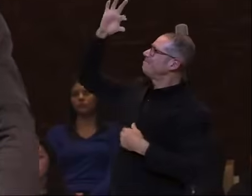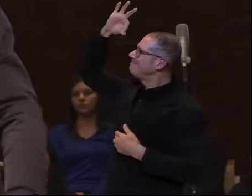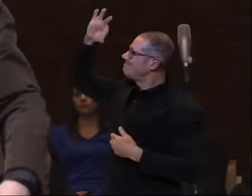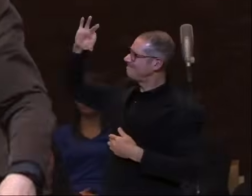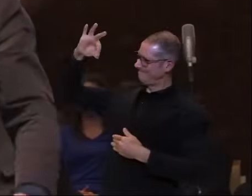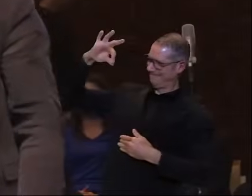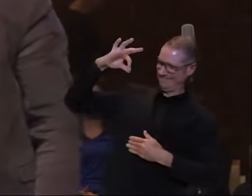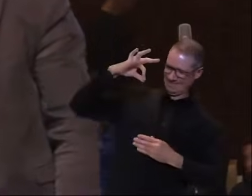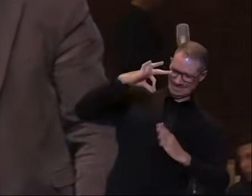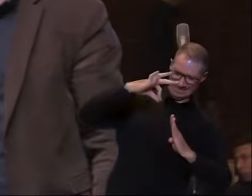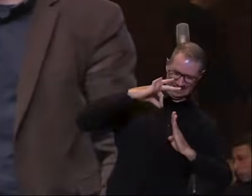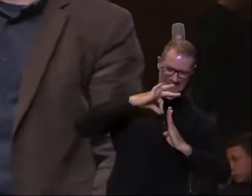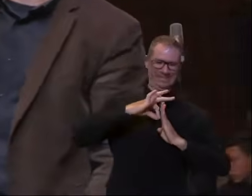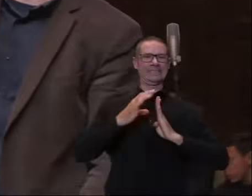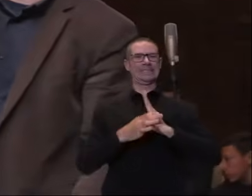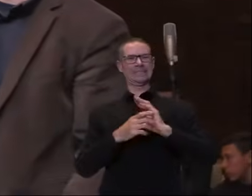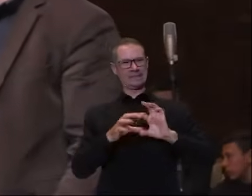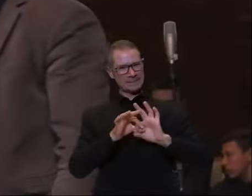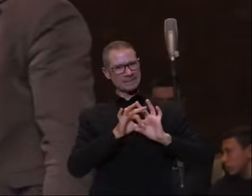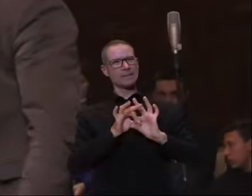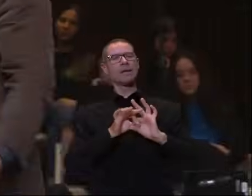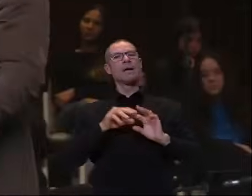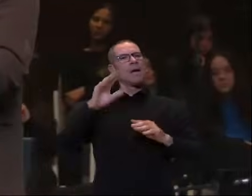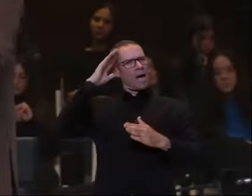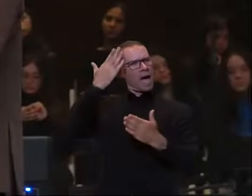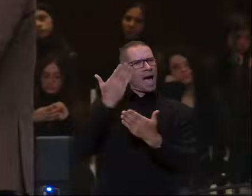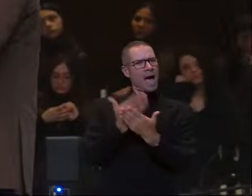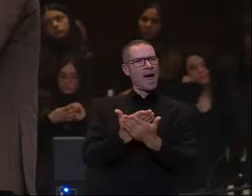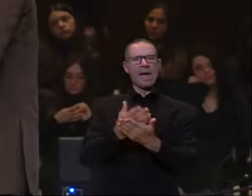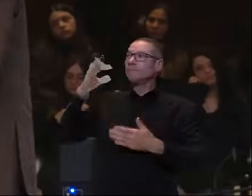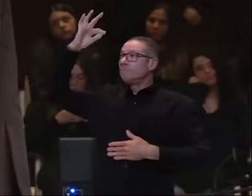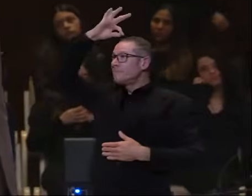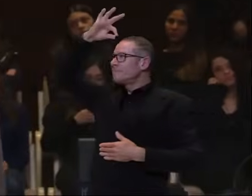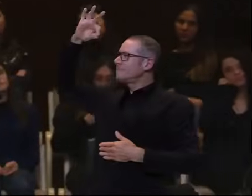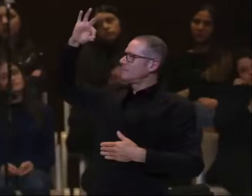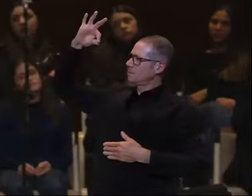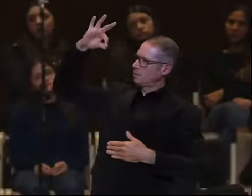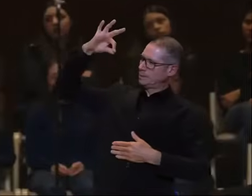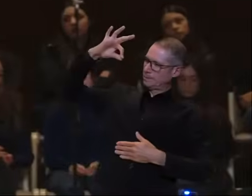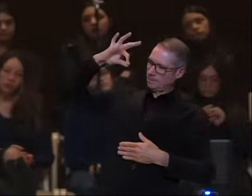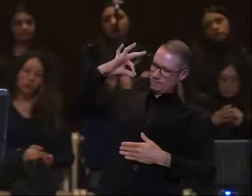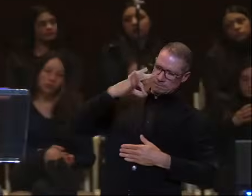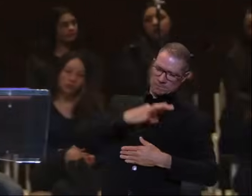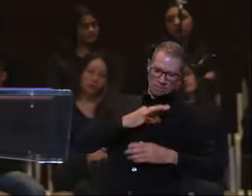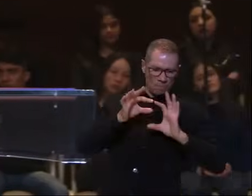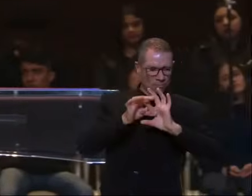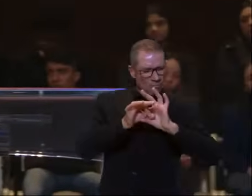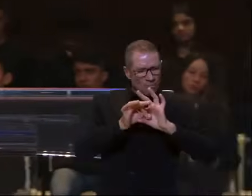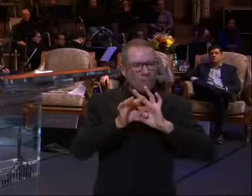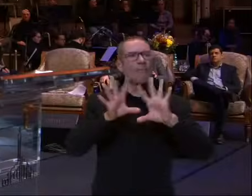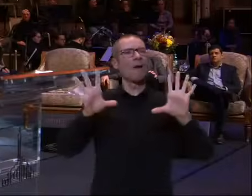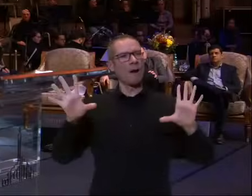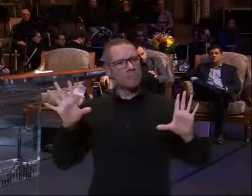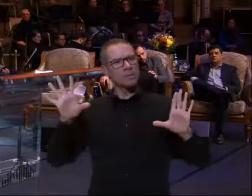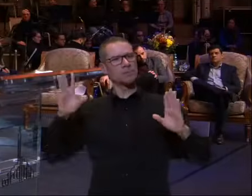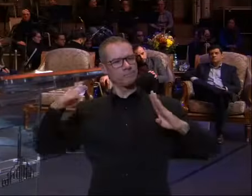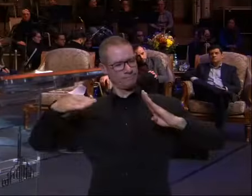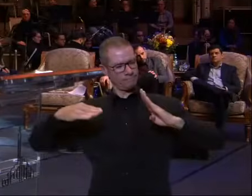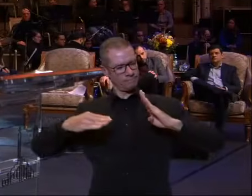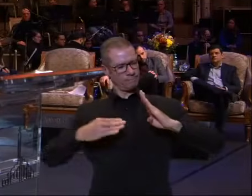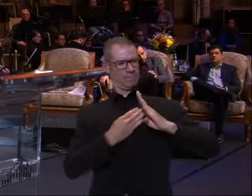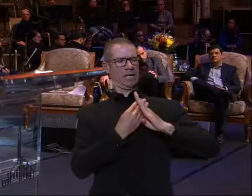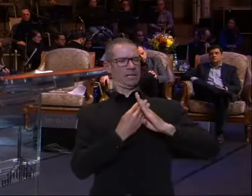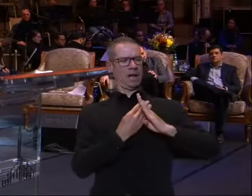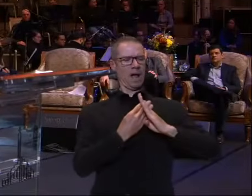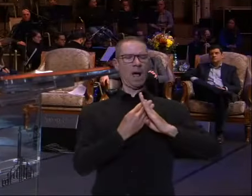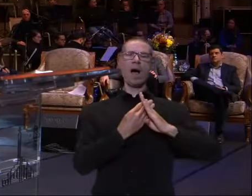Santo. Mas eu creio que, por vezes, o Espírito Santo nos permite adentrar nessa antessala